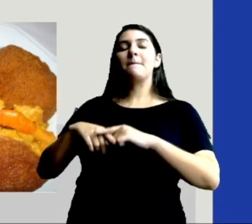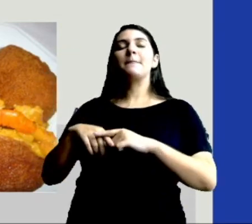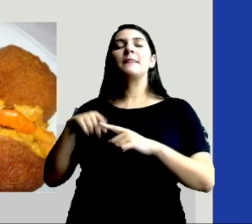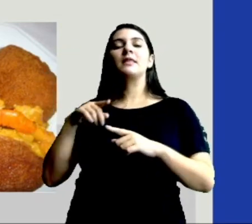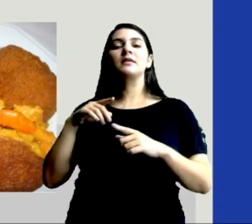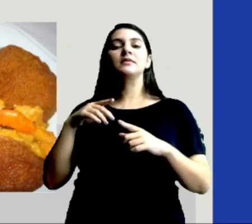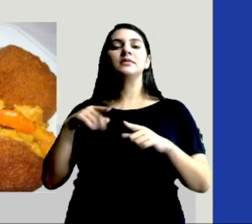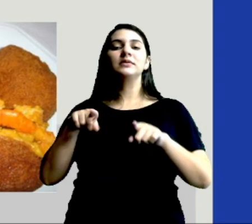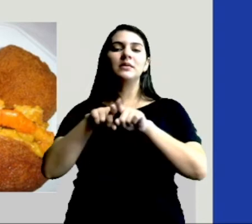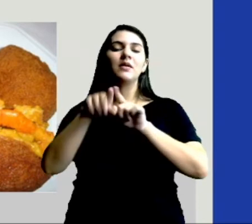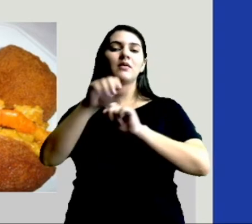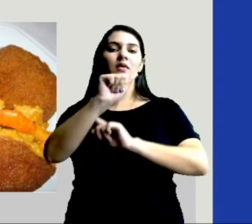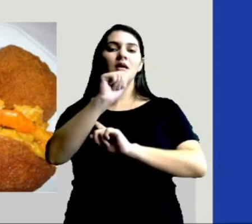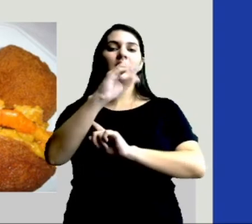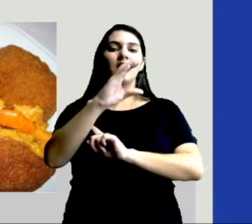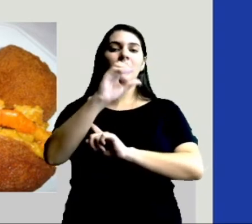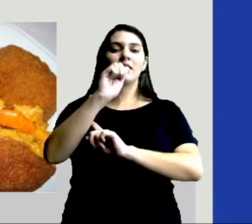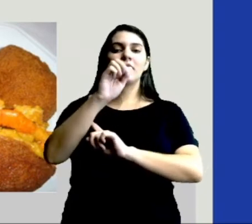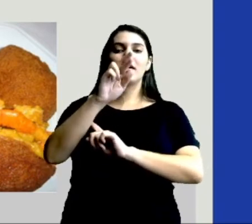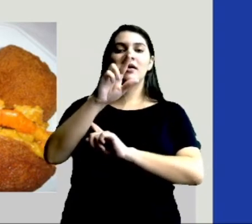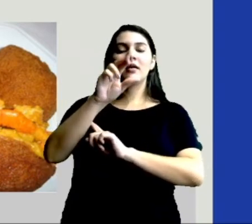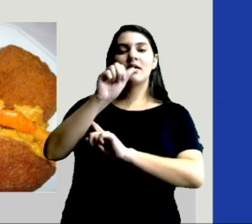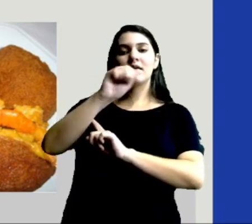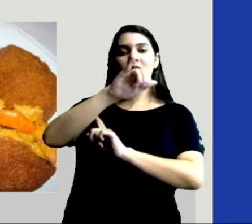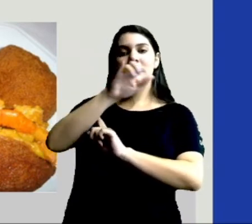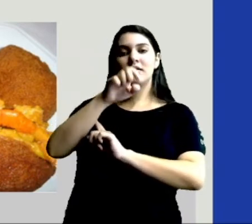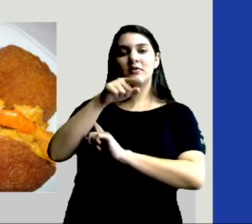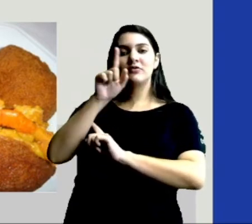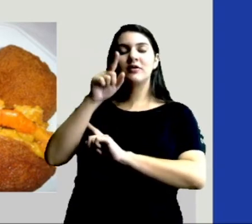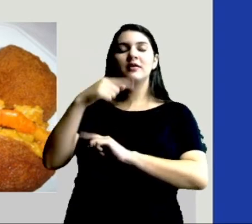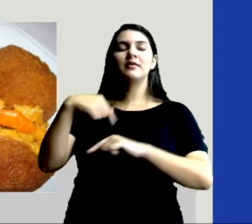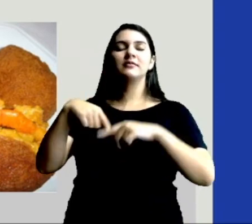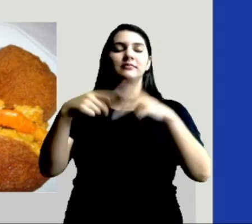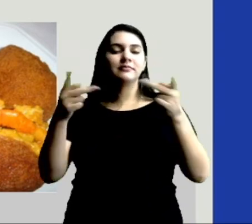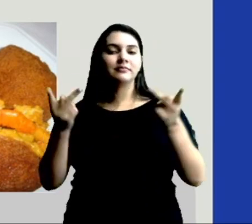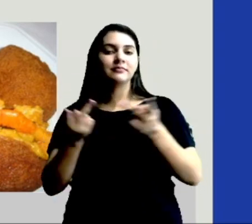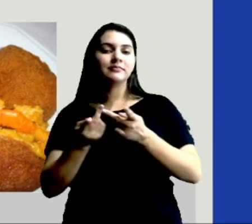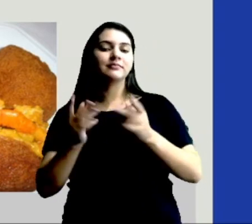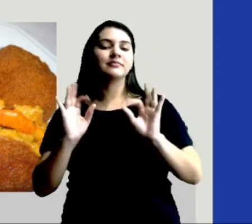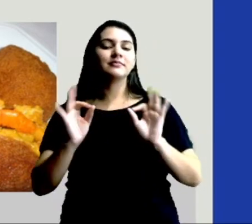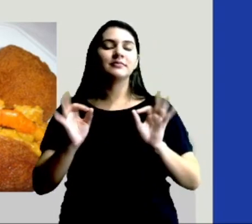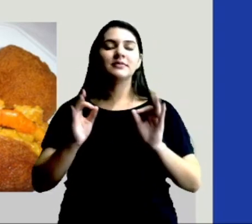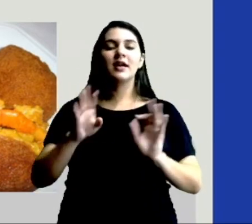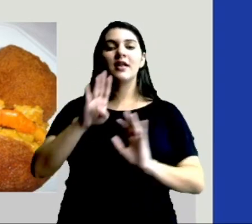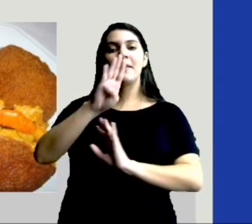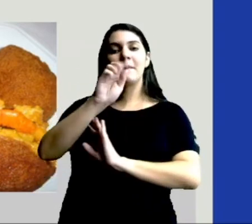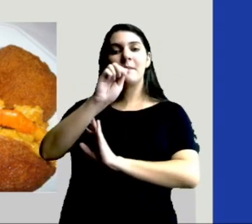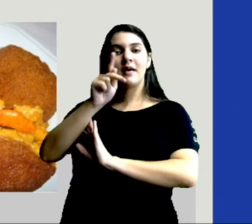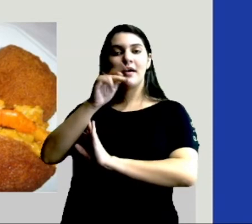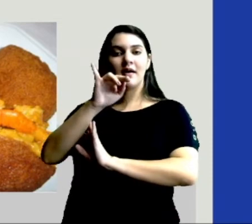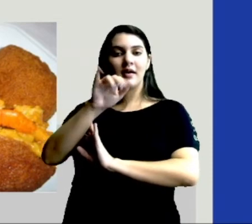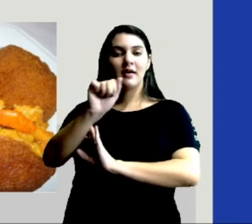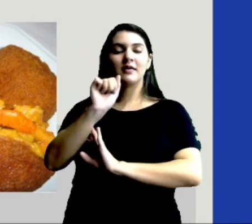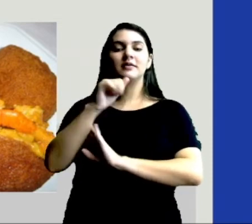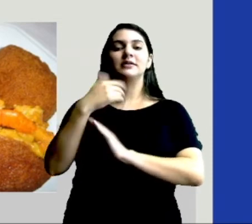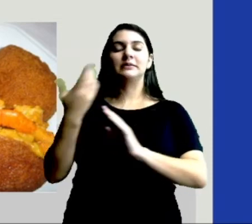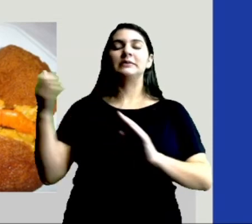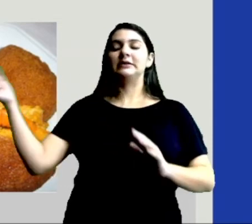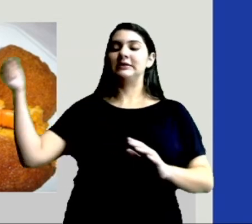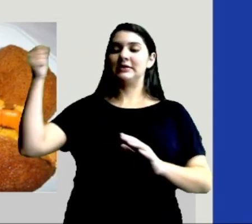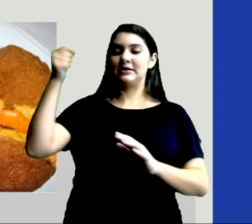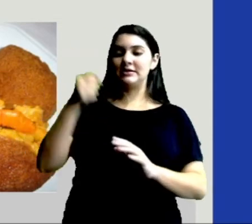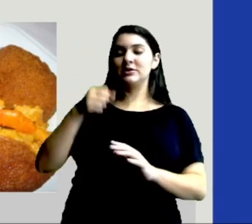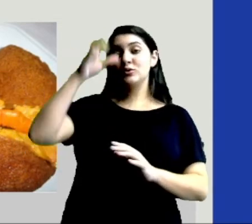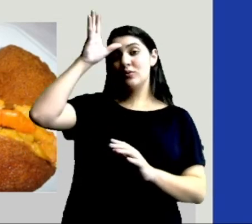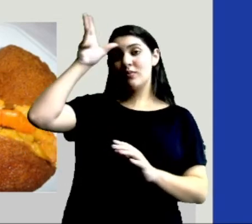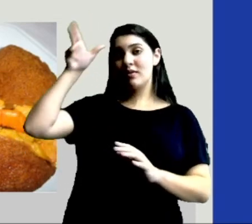E temos o acarajé, que também é outro prato típico da culinária da Bahia, porém é trazido,